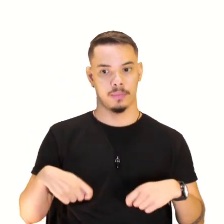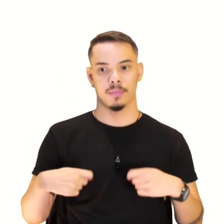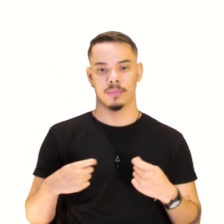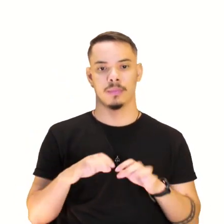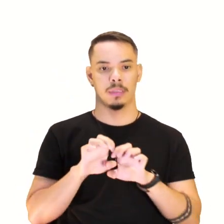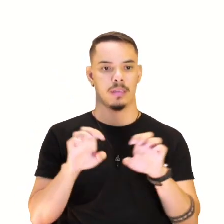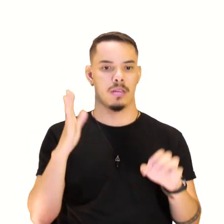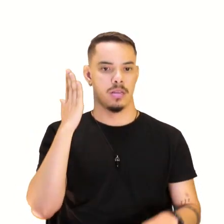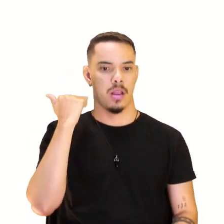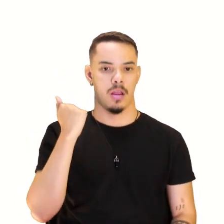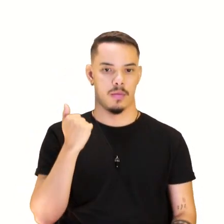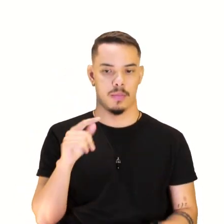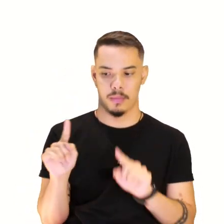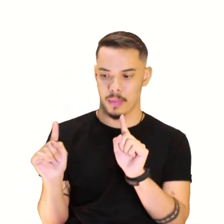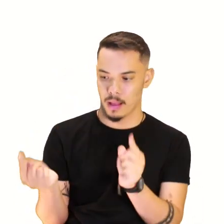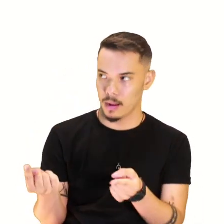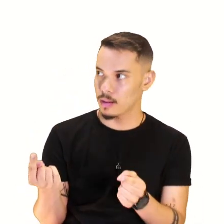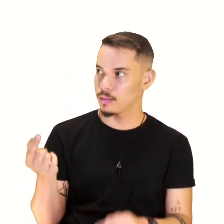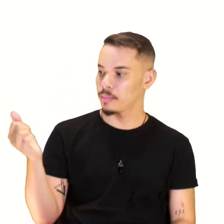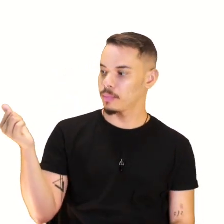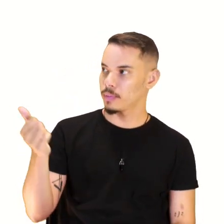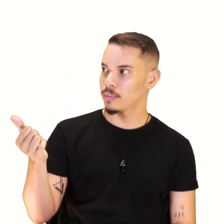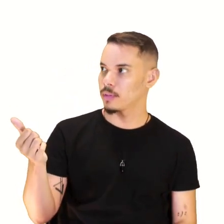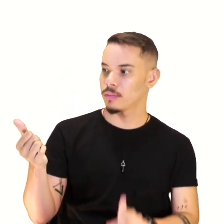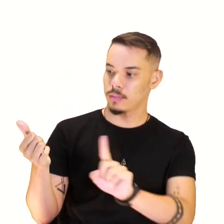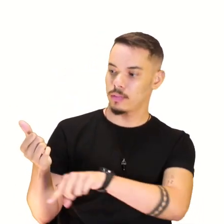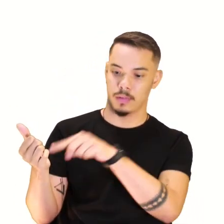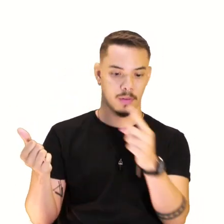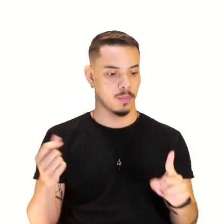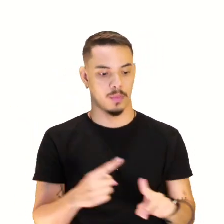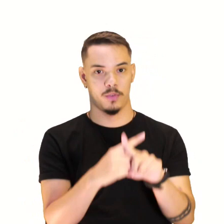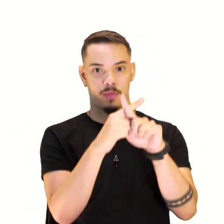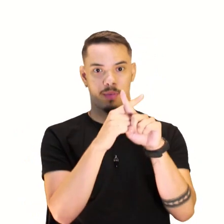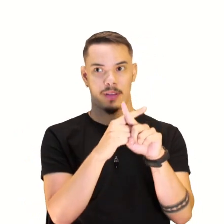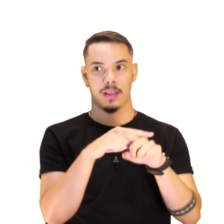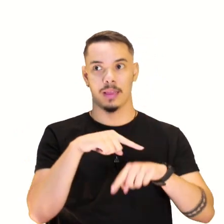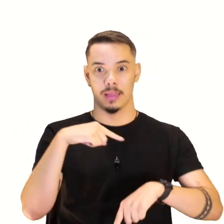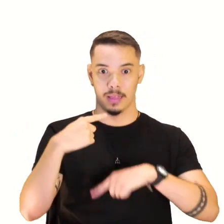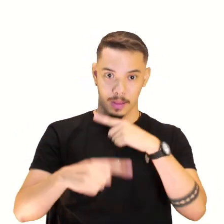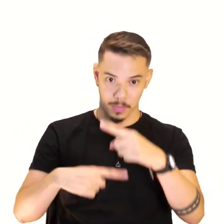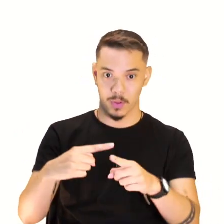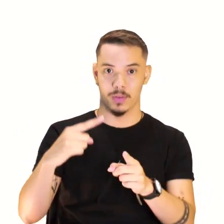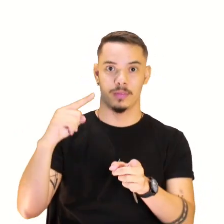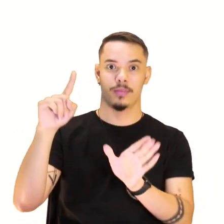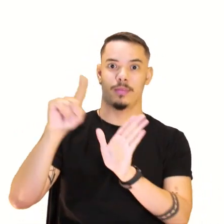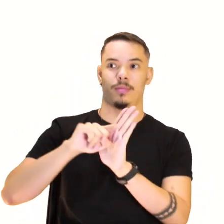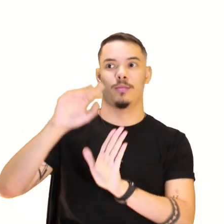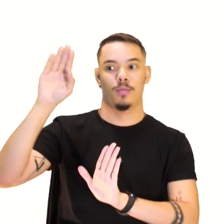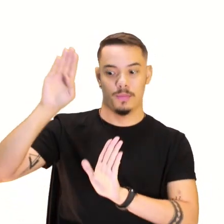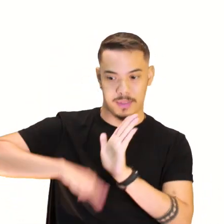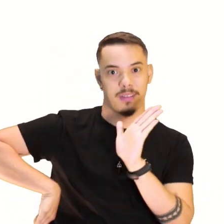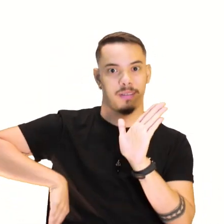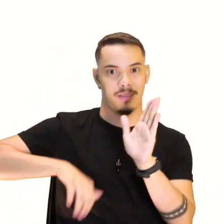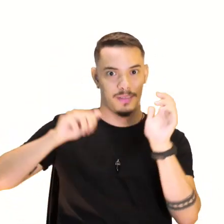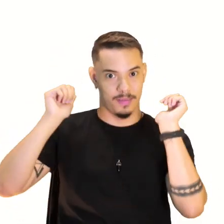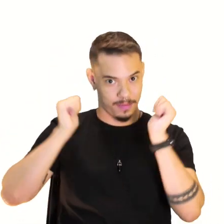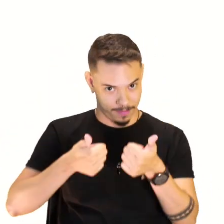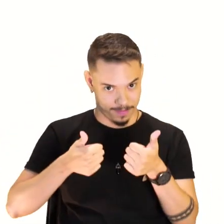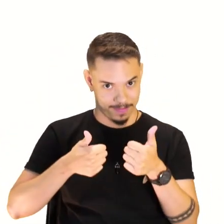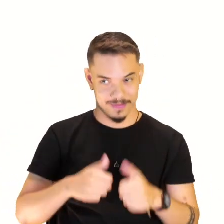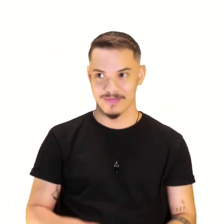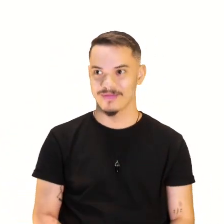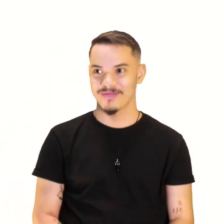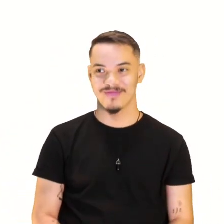né? Primeiro dentro do parênteses e depois multiplicação para depois subtração. Tá? Falei muito